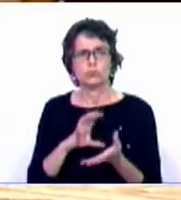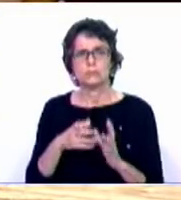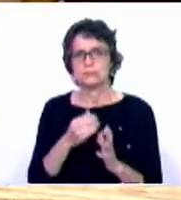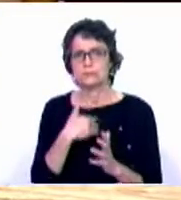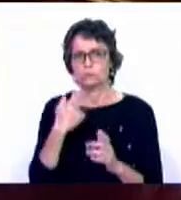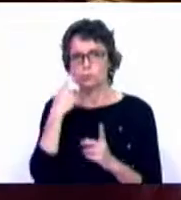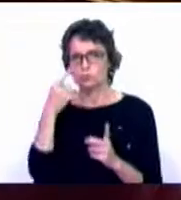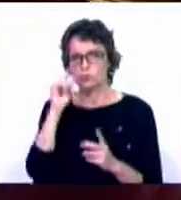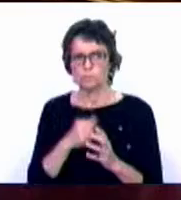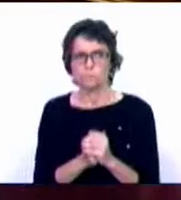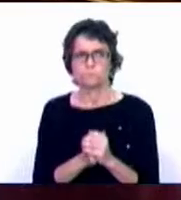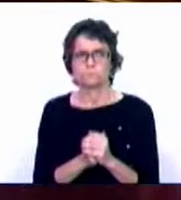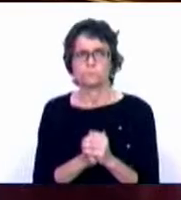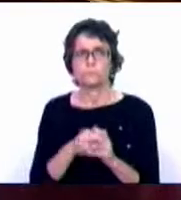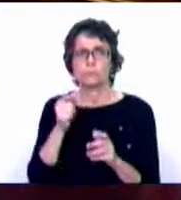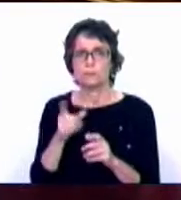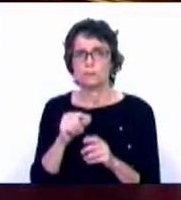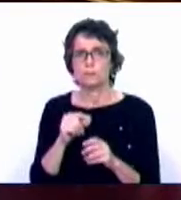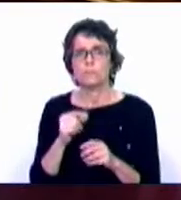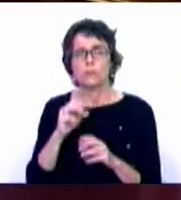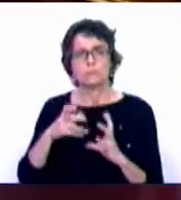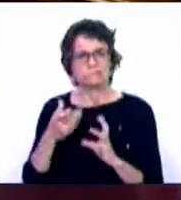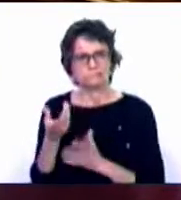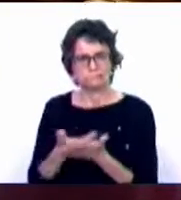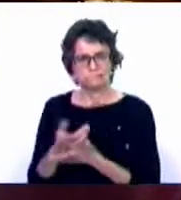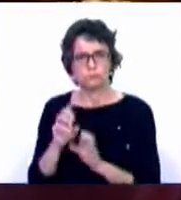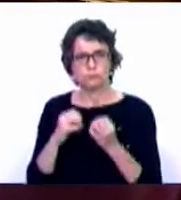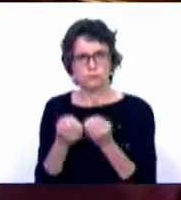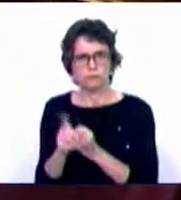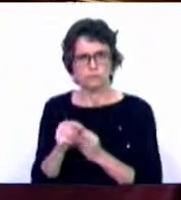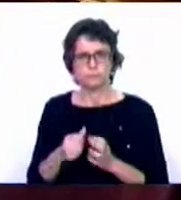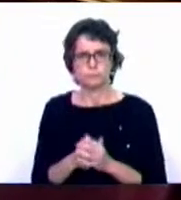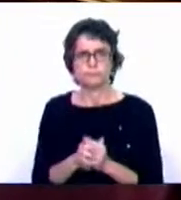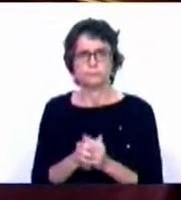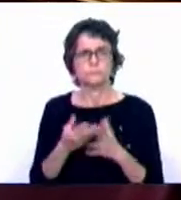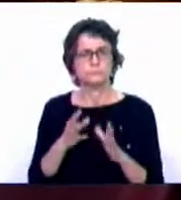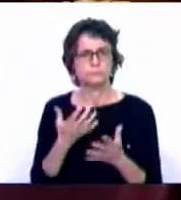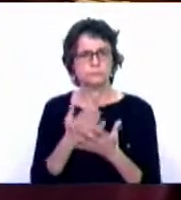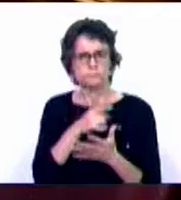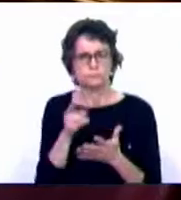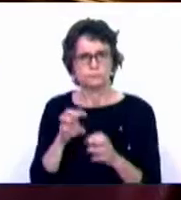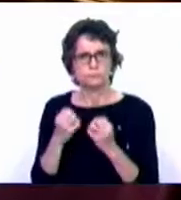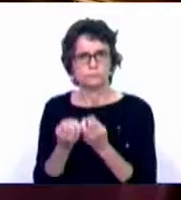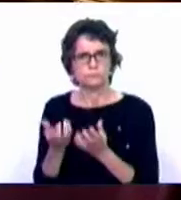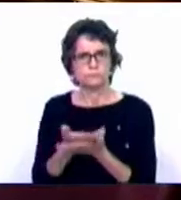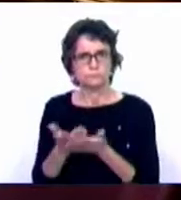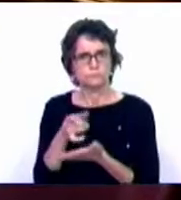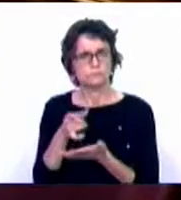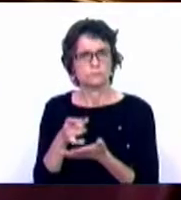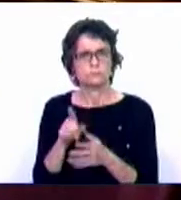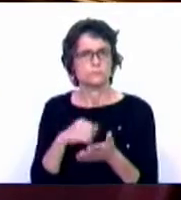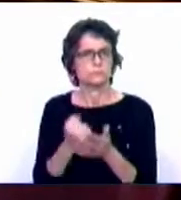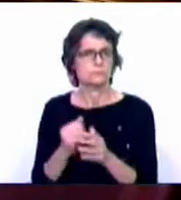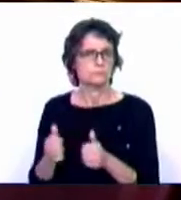Com ela veio, como esperada, também uma crise económica e social. Mas os impactos económicos e sociais são